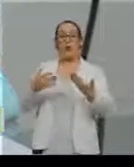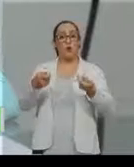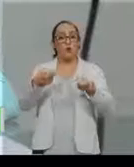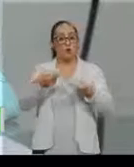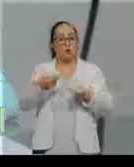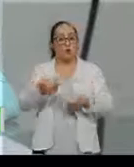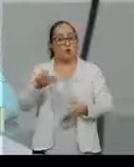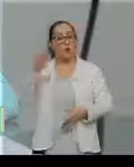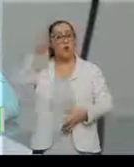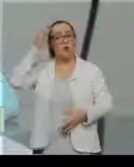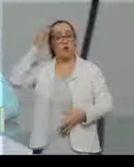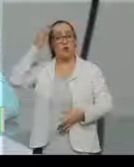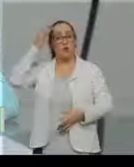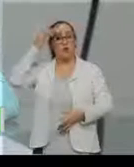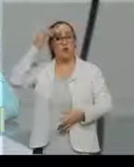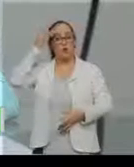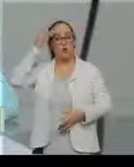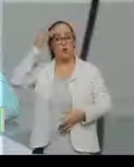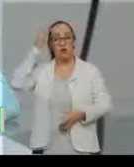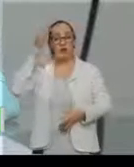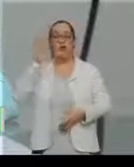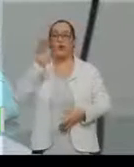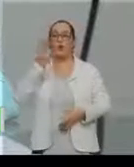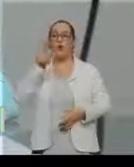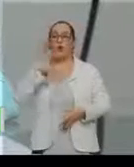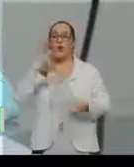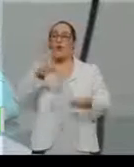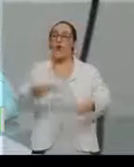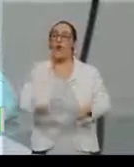é concedido, né, que ele vai